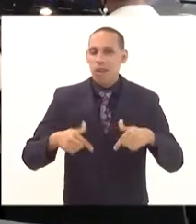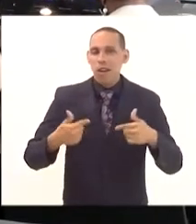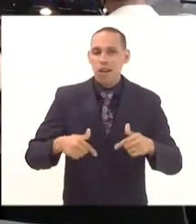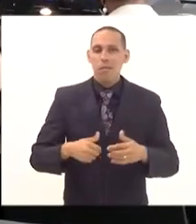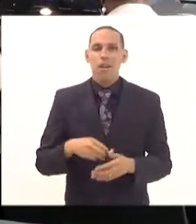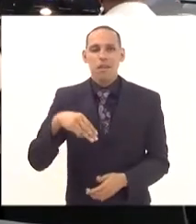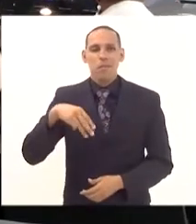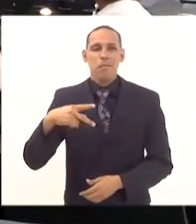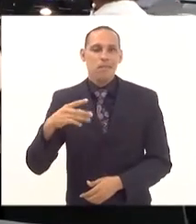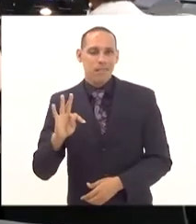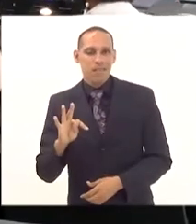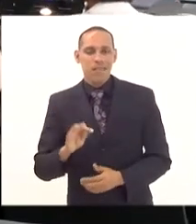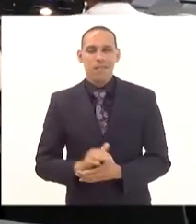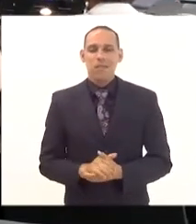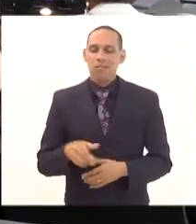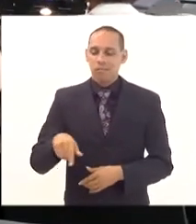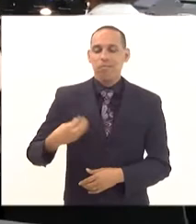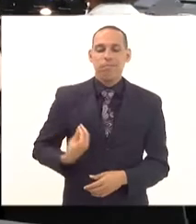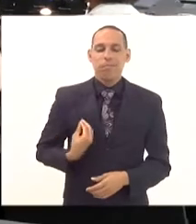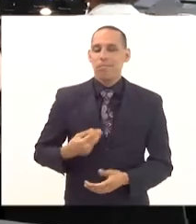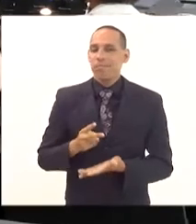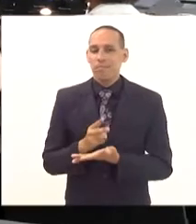sempre conosco aqui